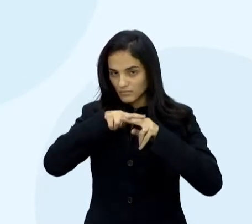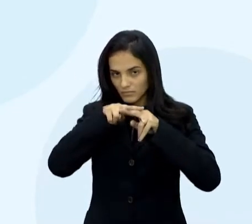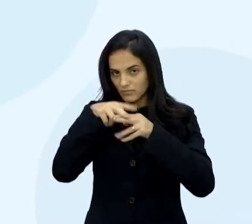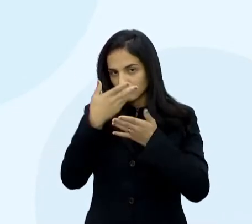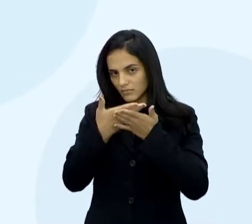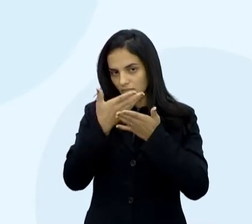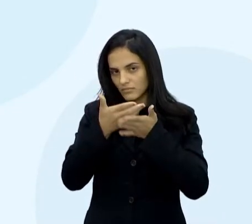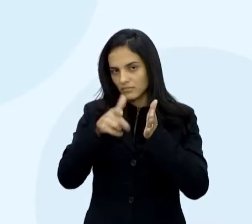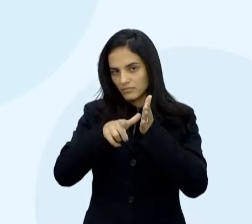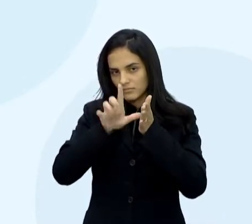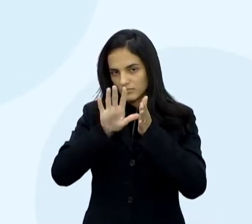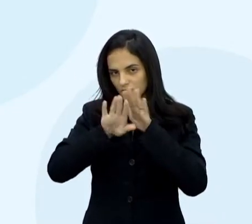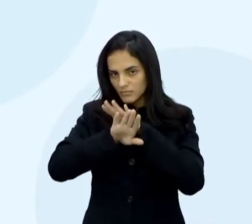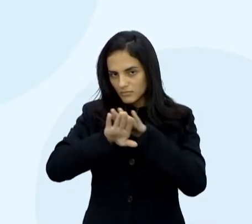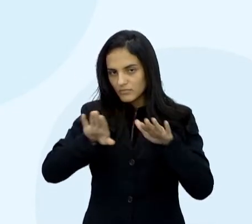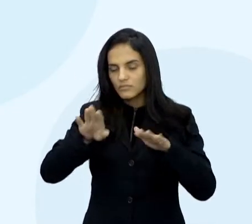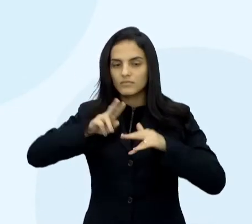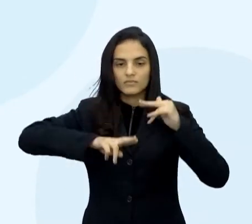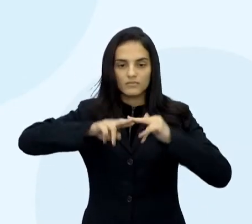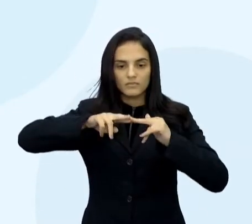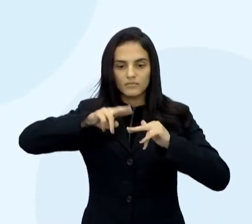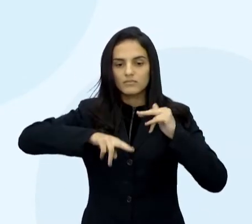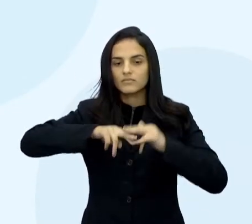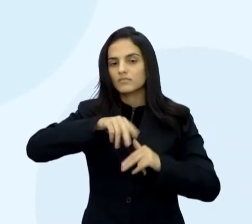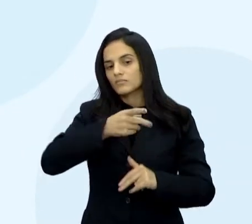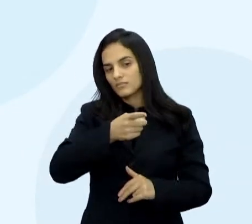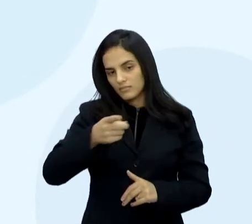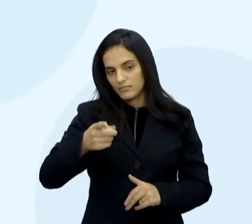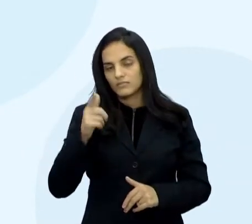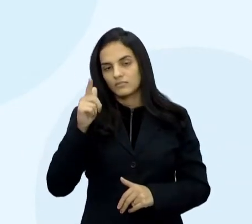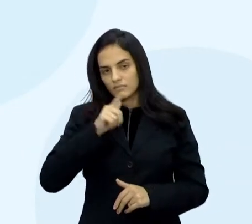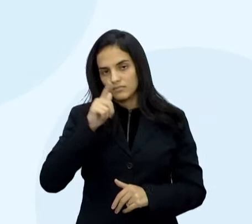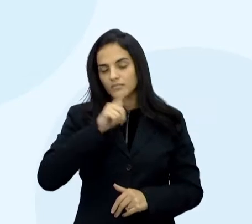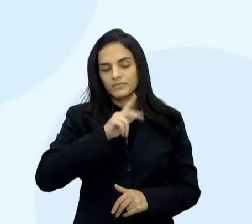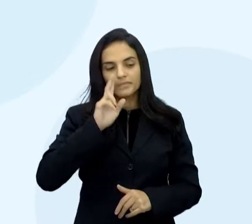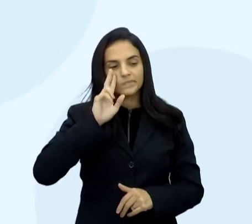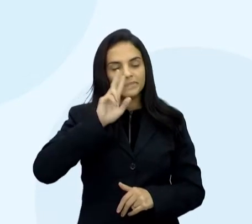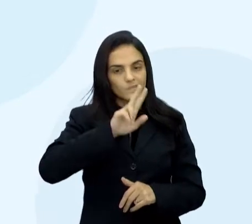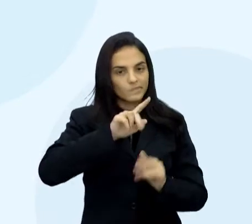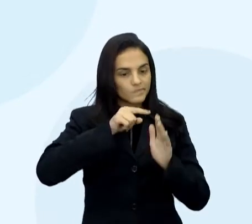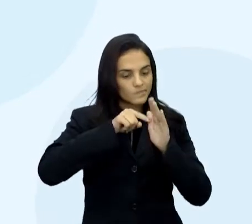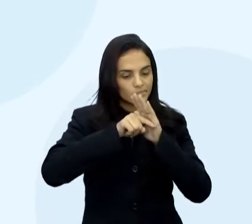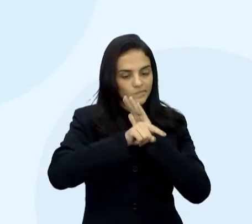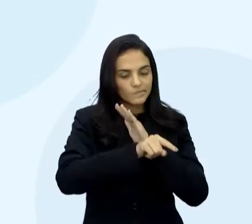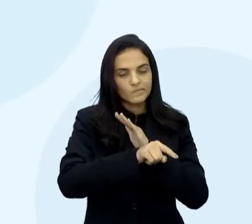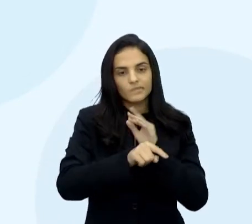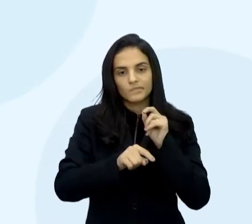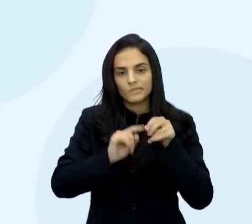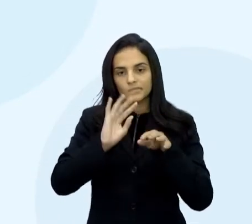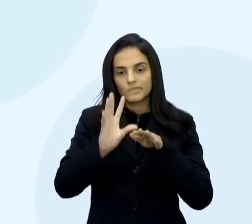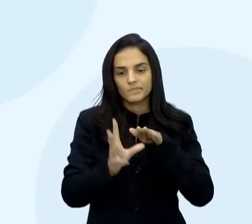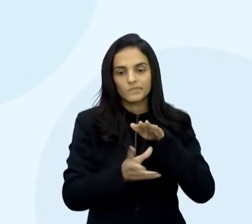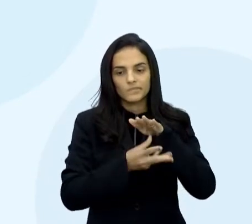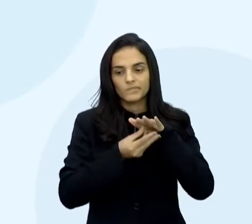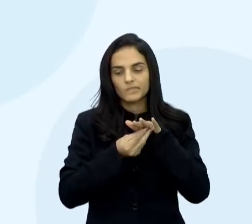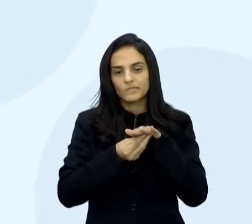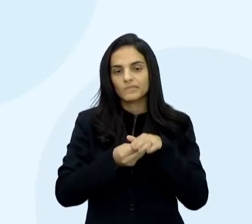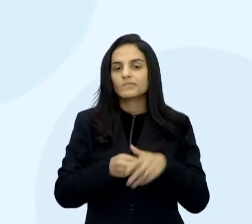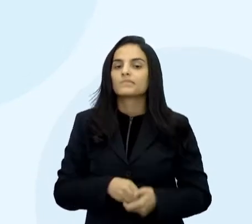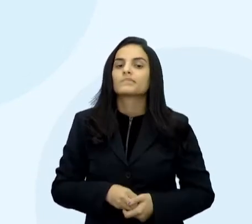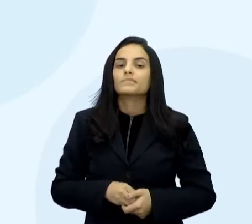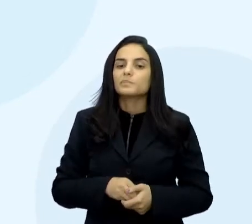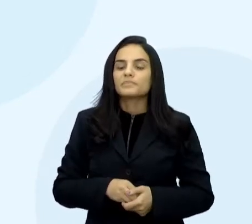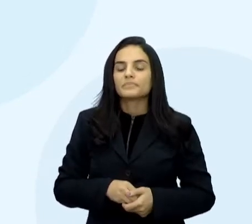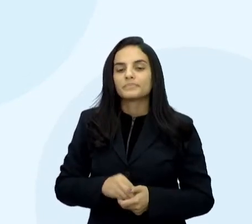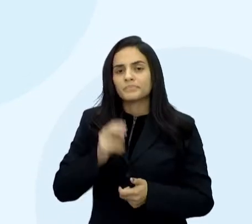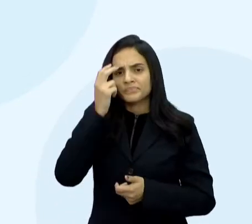aula anterior, tá, pessoal? Então, esses materiais vocês conseguem ver mais profundamente lá no nosso repositório. Da